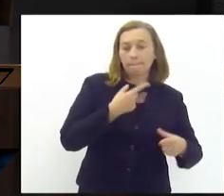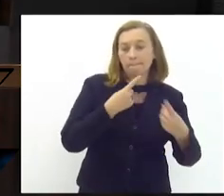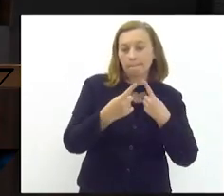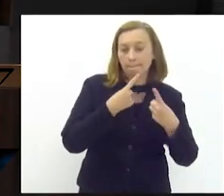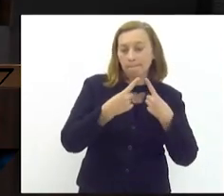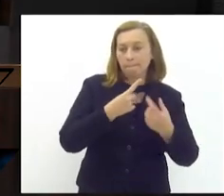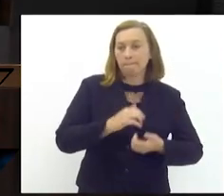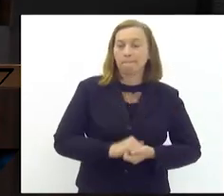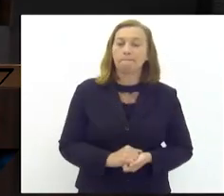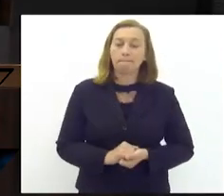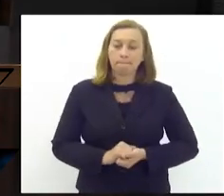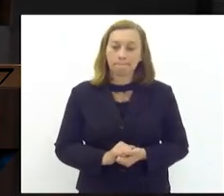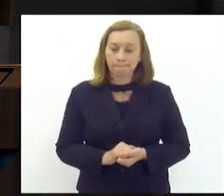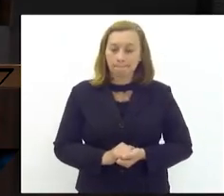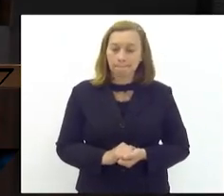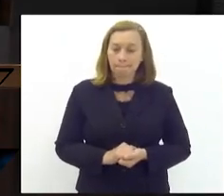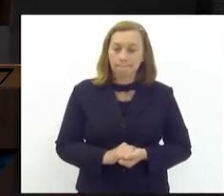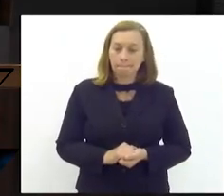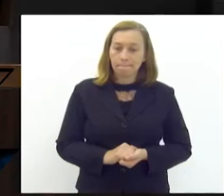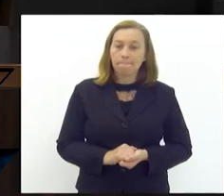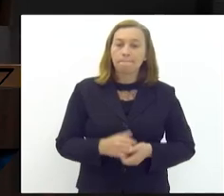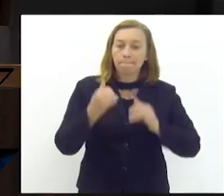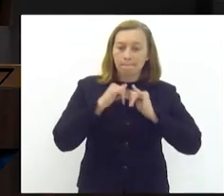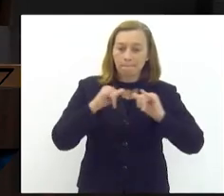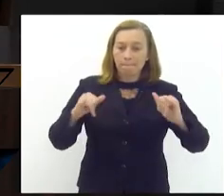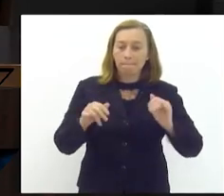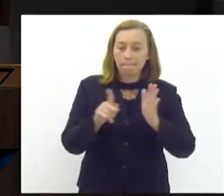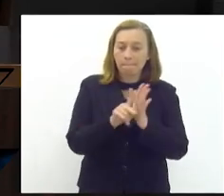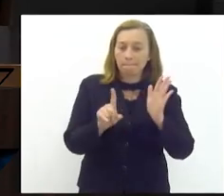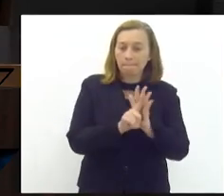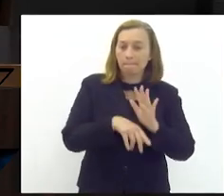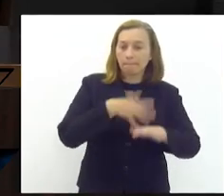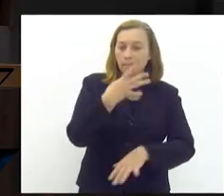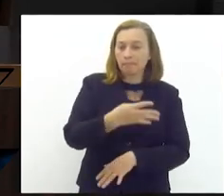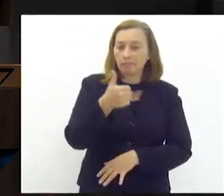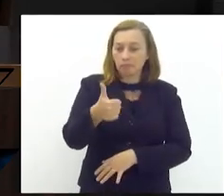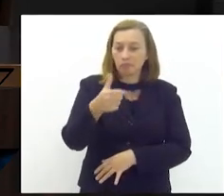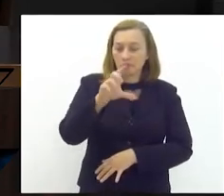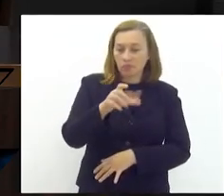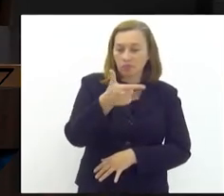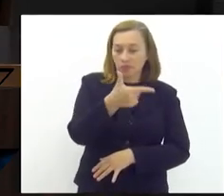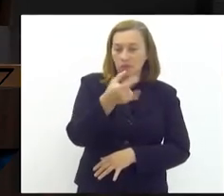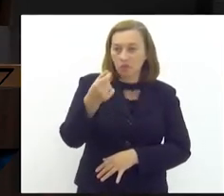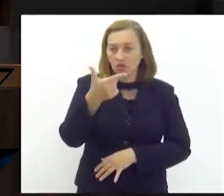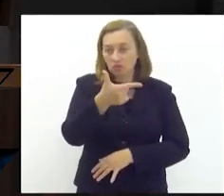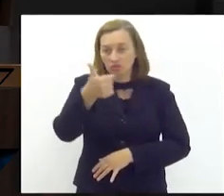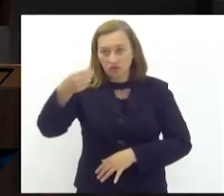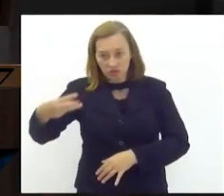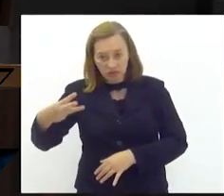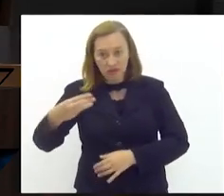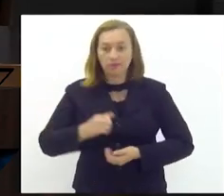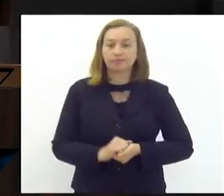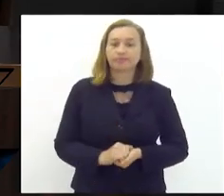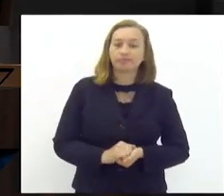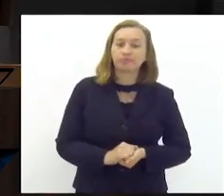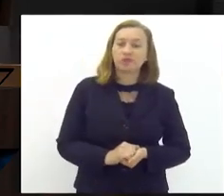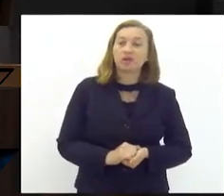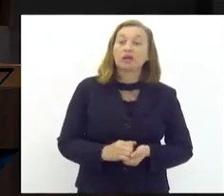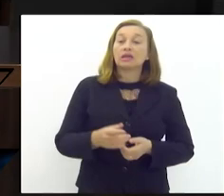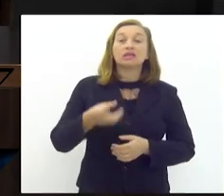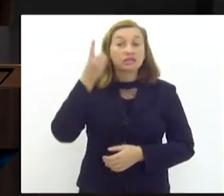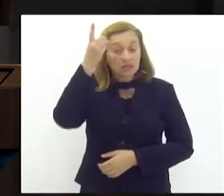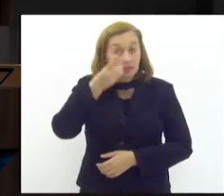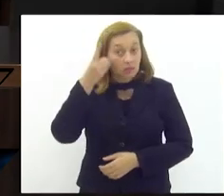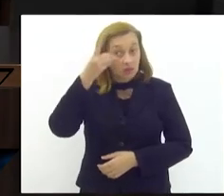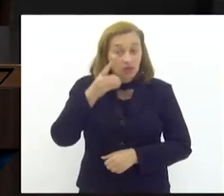segunda discussão anuncie projeto de lei número 41 de 2023 de autoria